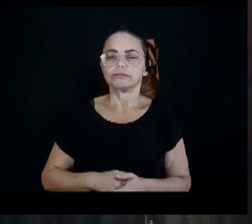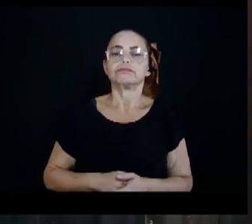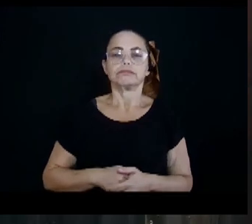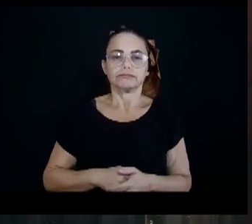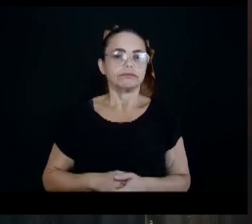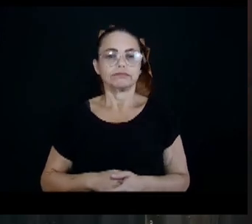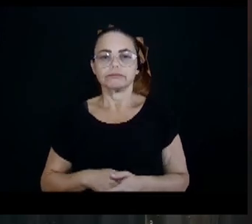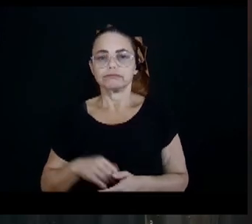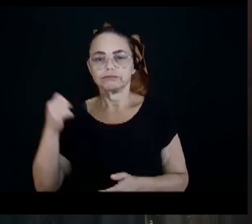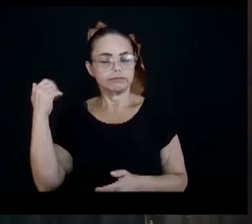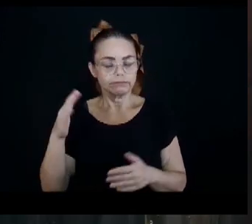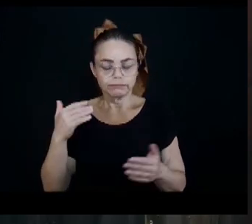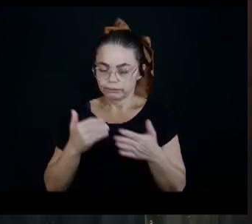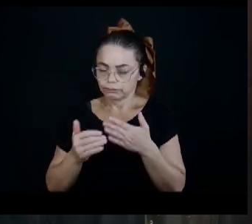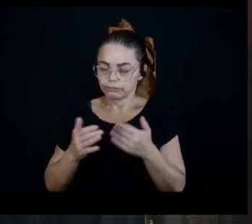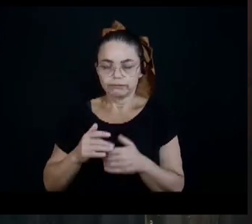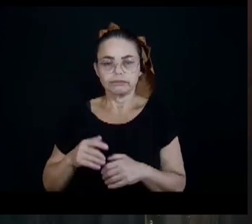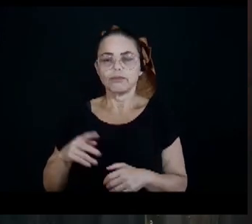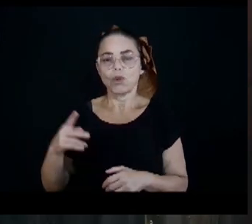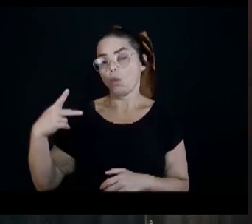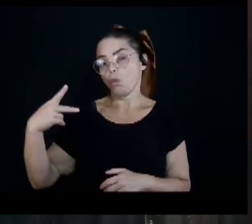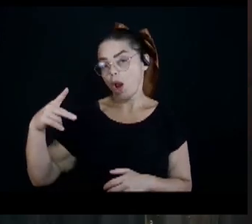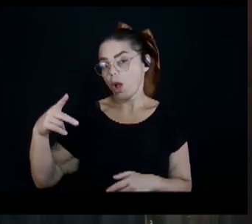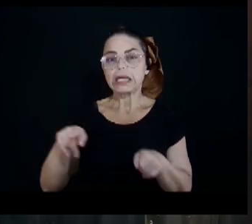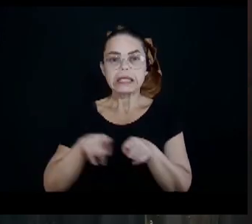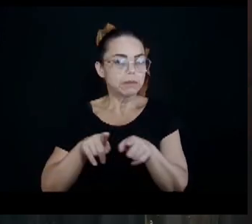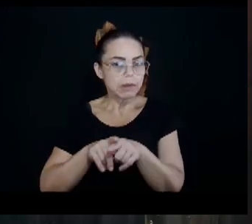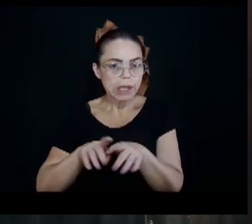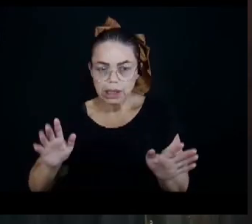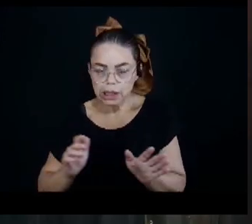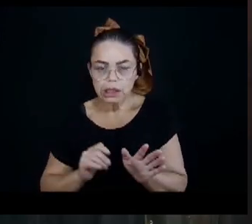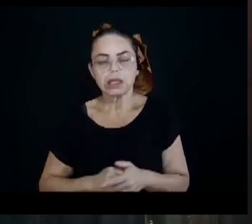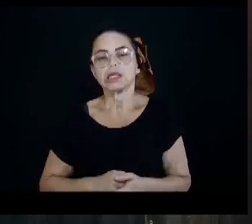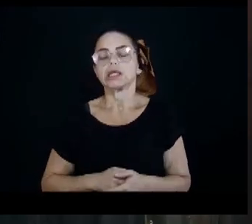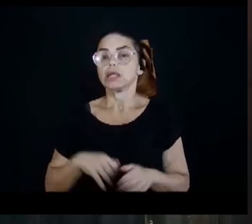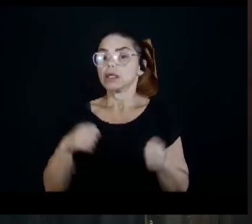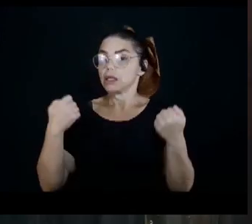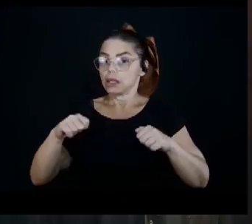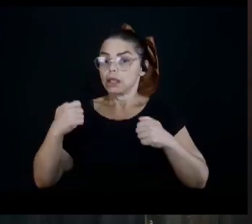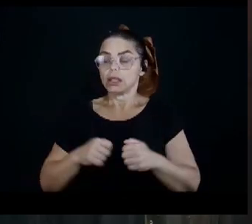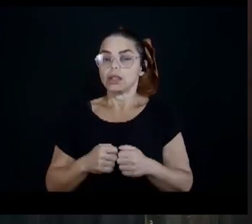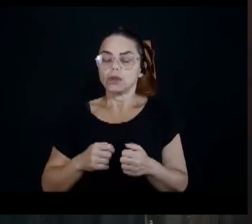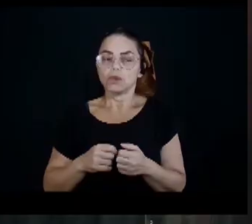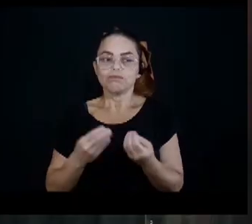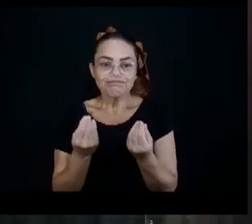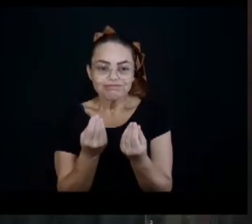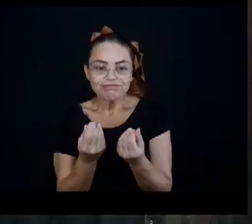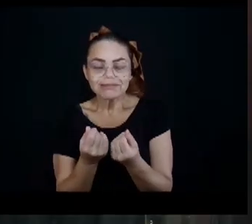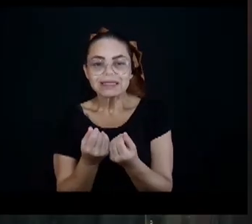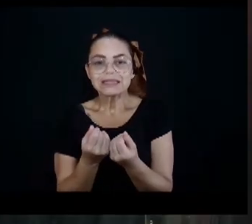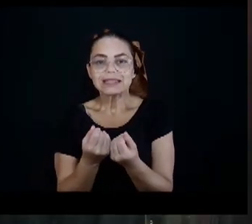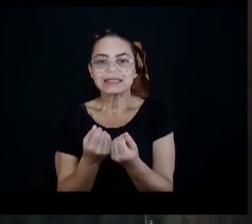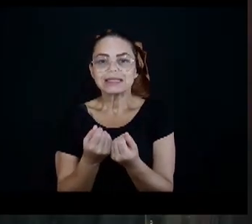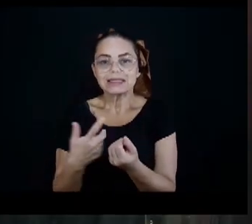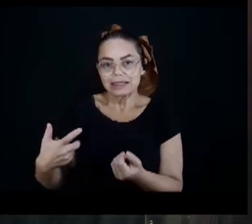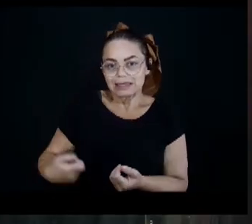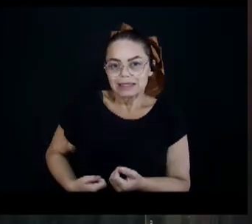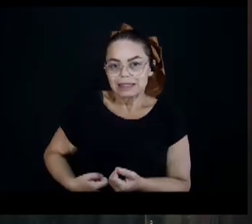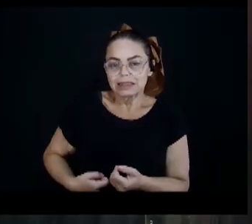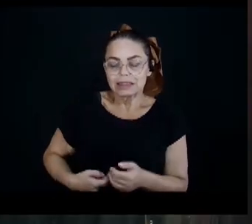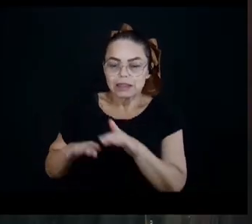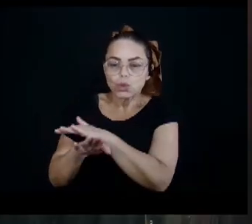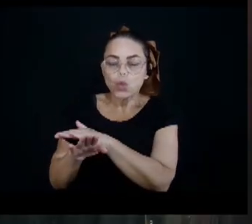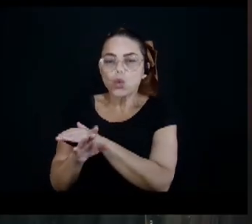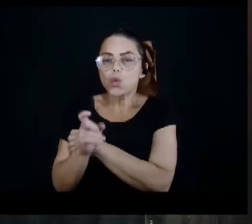no Paraguai. Entretanto, ele é delicado esse medicamento, ele precisa de um armazenamento muito delicado, ele precisa